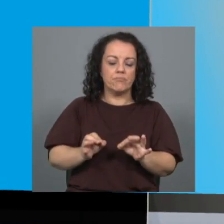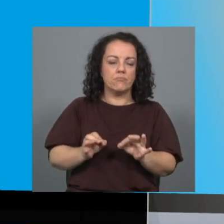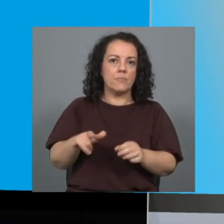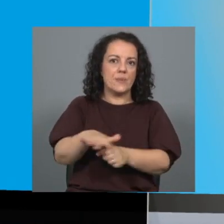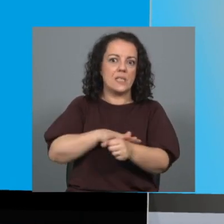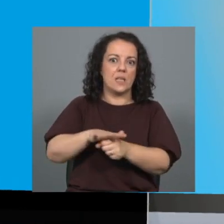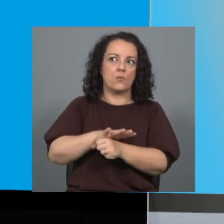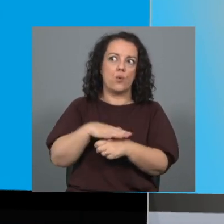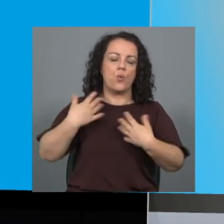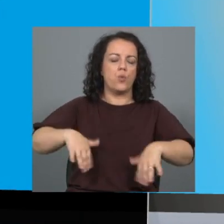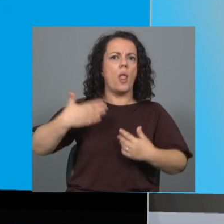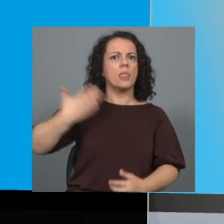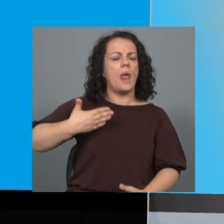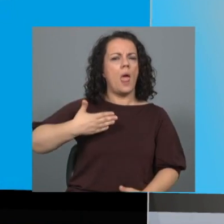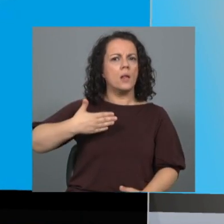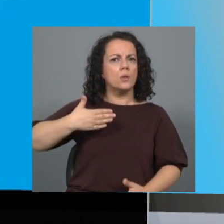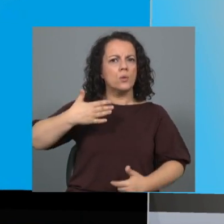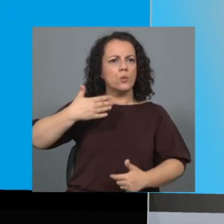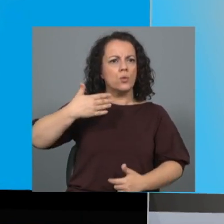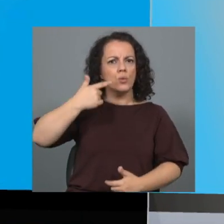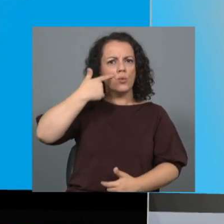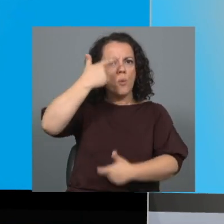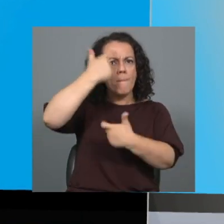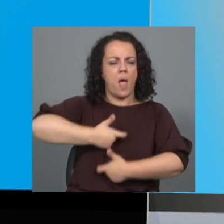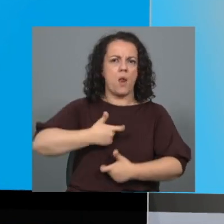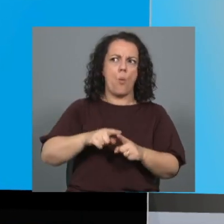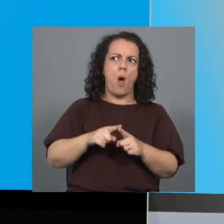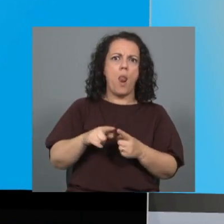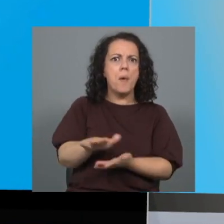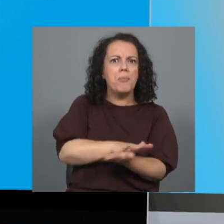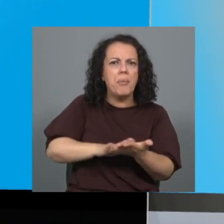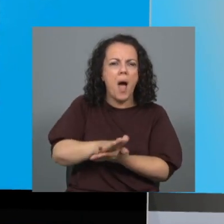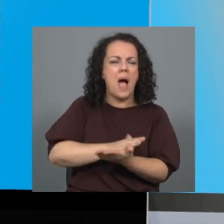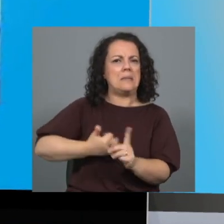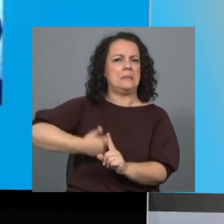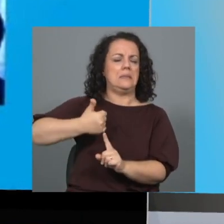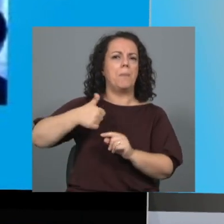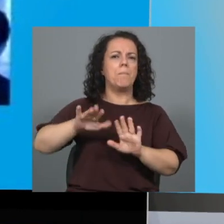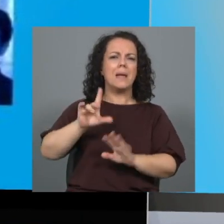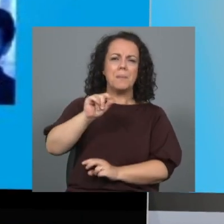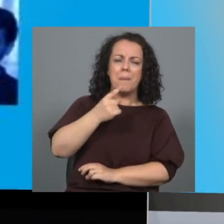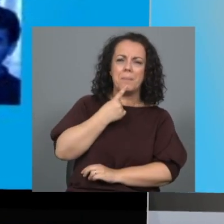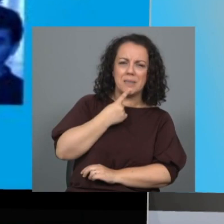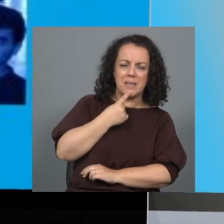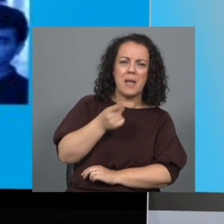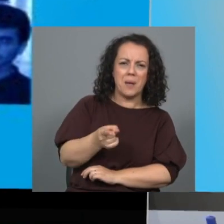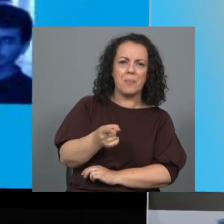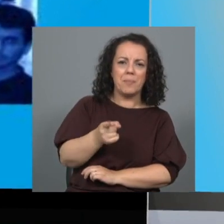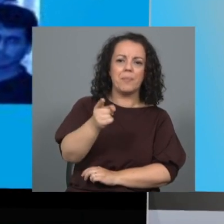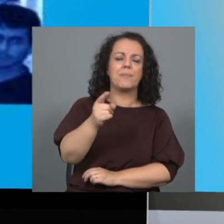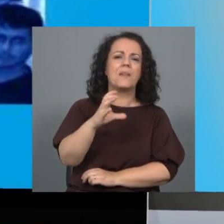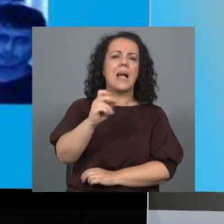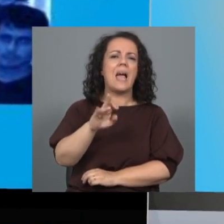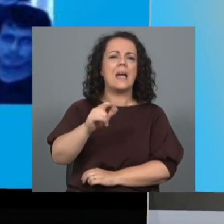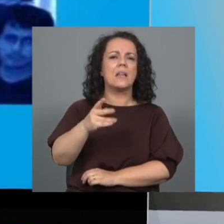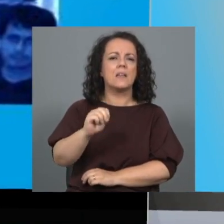de direitos humanos básica e é uma situação que, pelo que se percebe, e recordo a Caritas Diocesana de